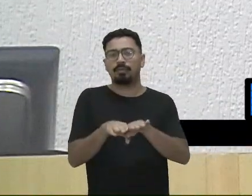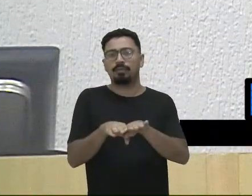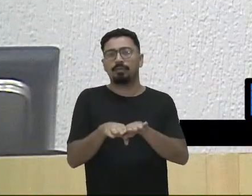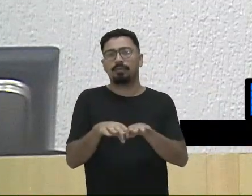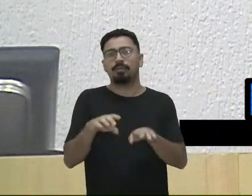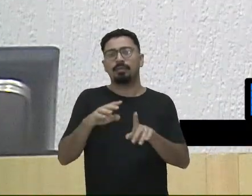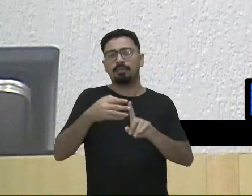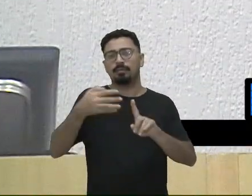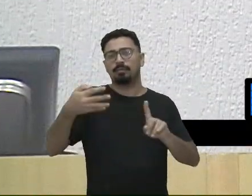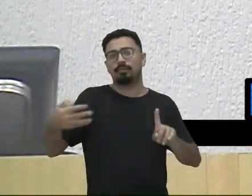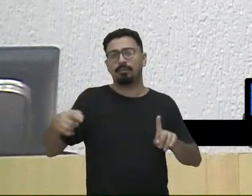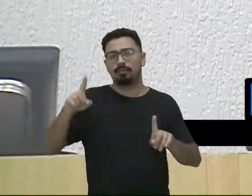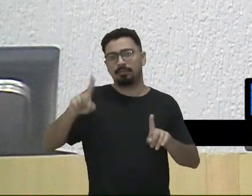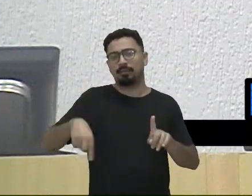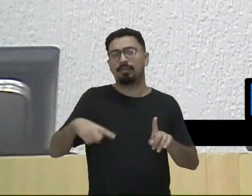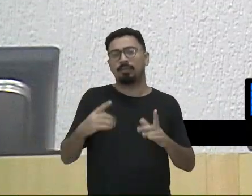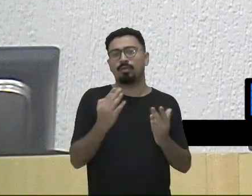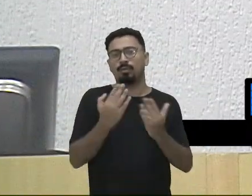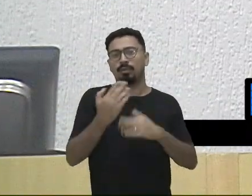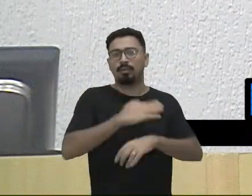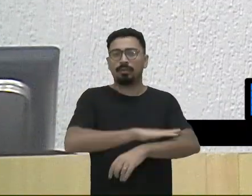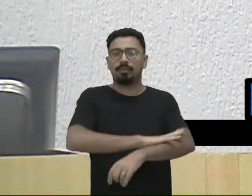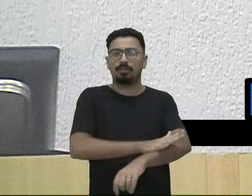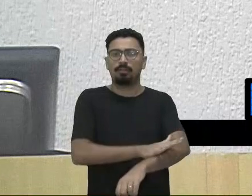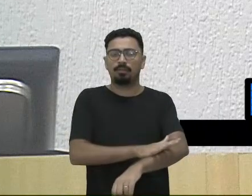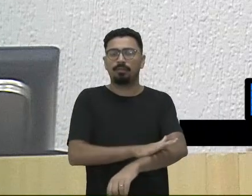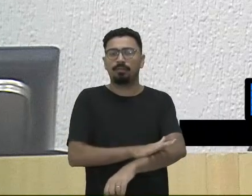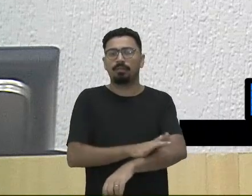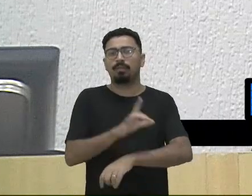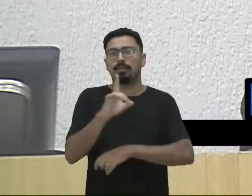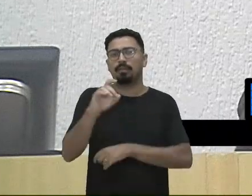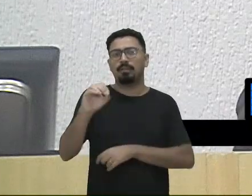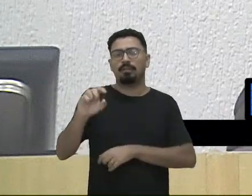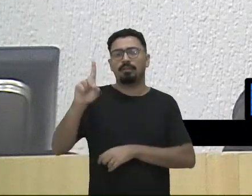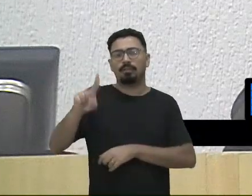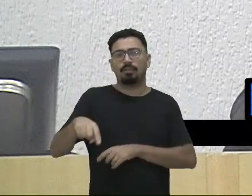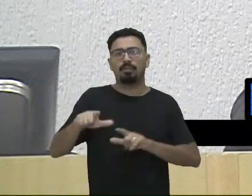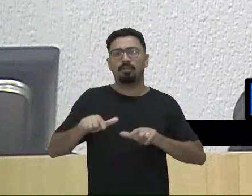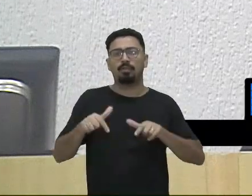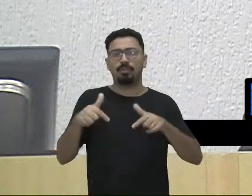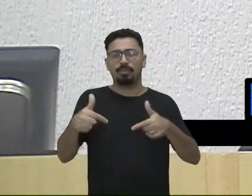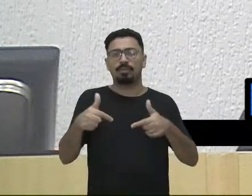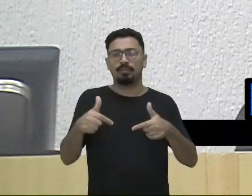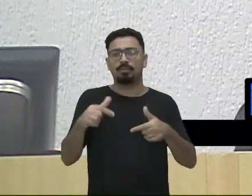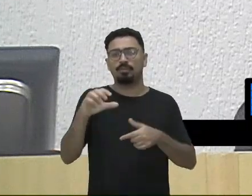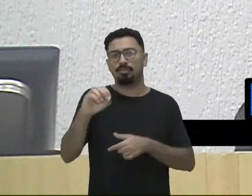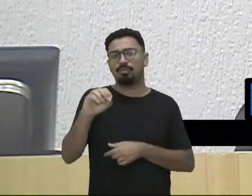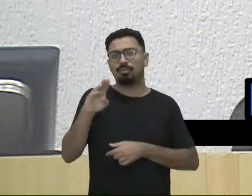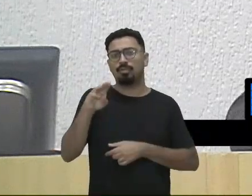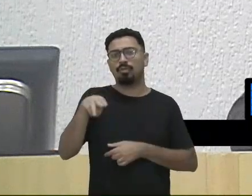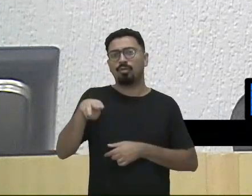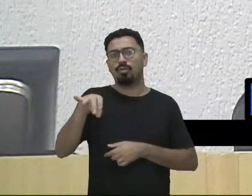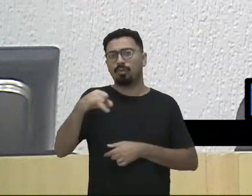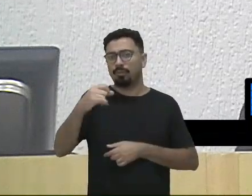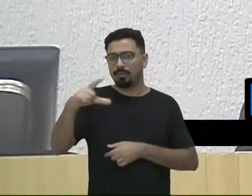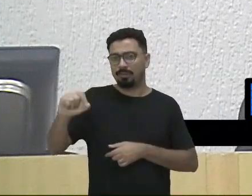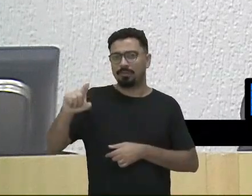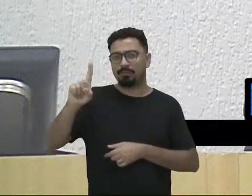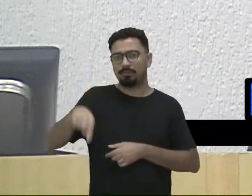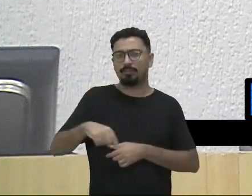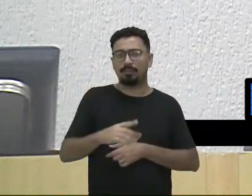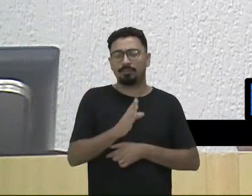LGBTfobia ao crime de racismo. Ela foi julgada por uma ADO, que é uma ação direta por omissão do legislativo, que se